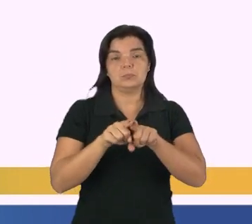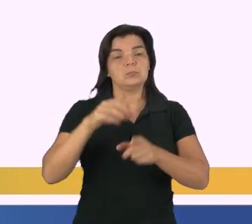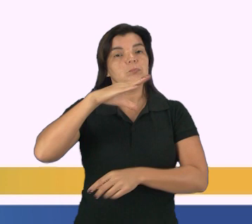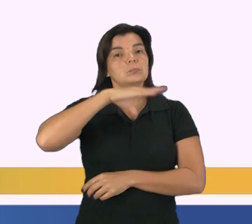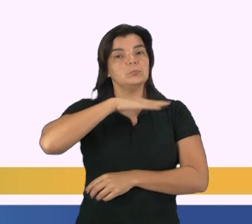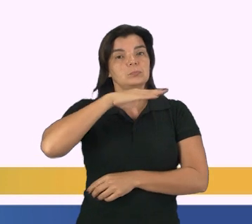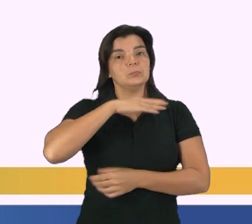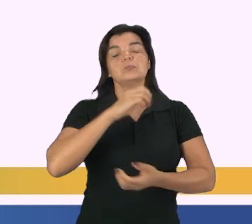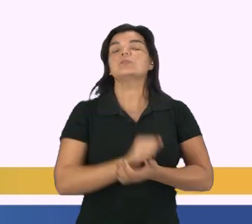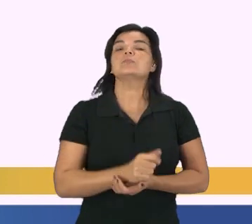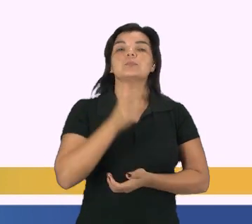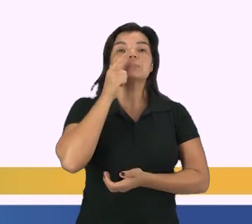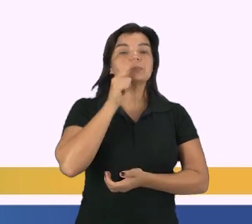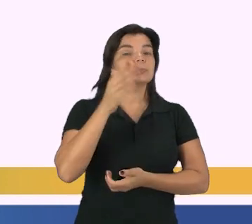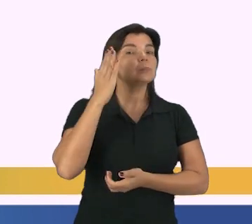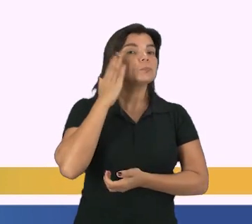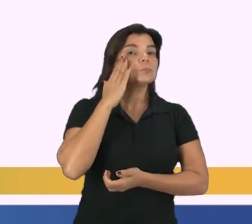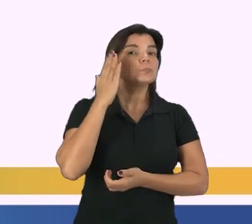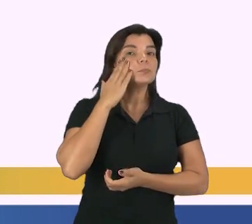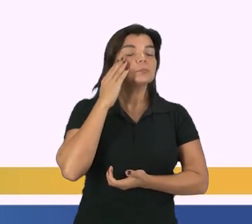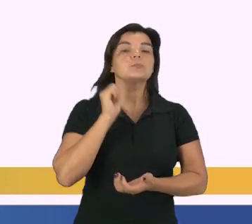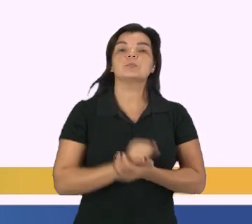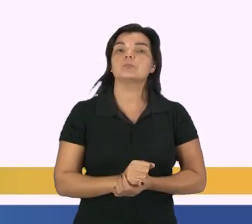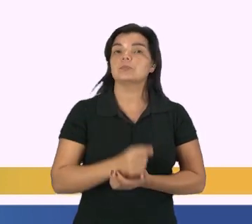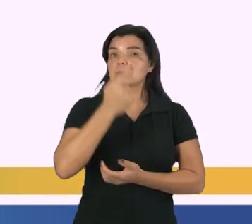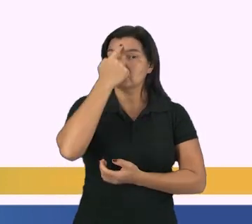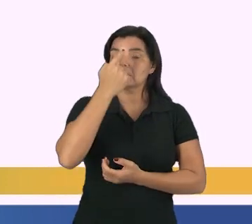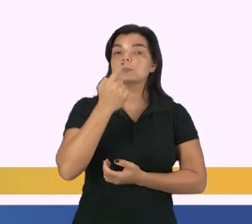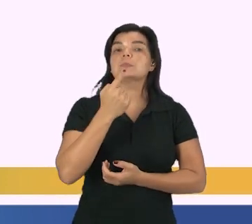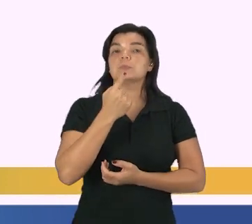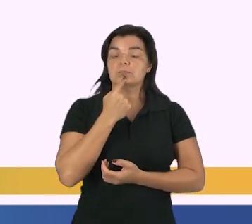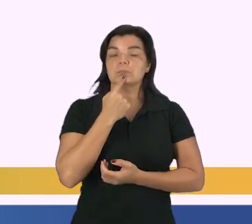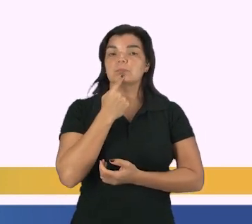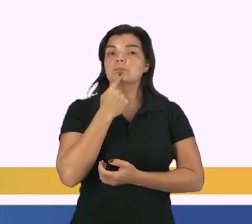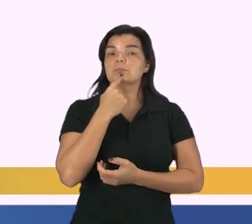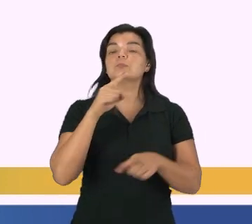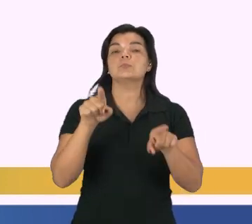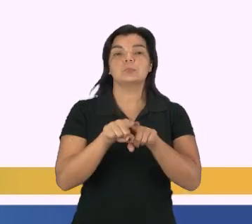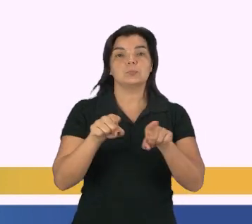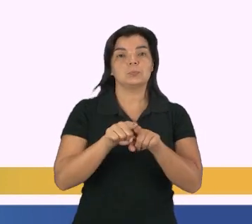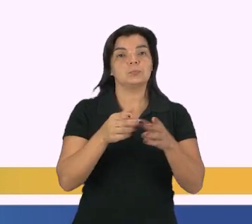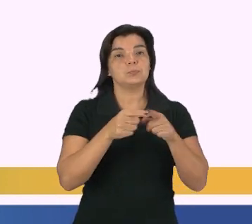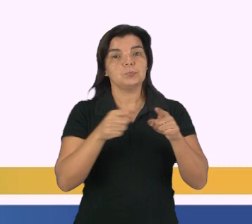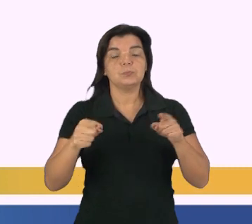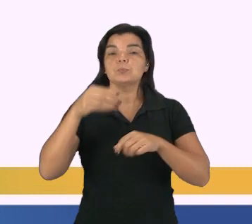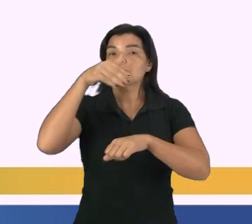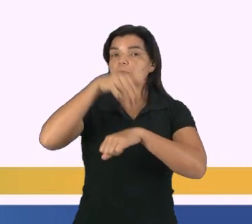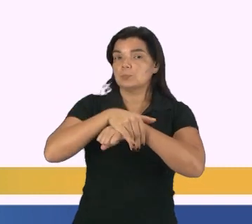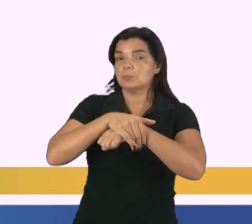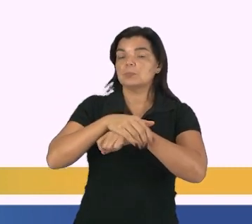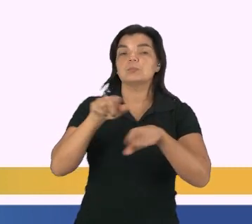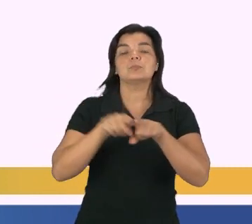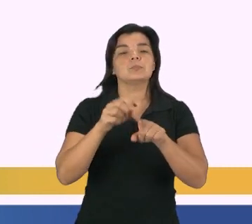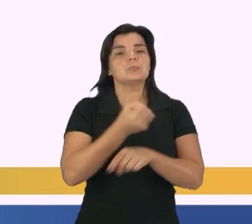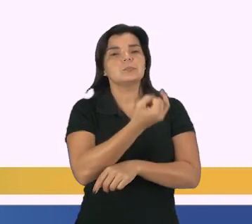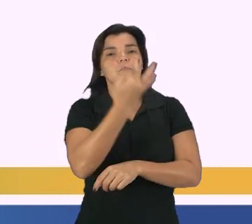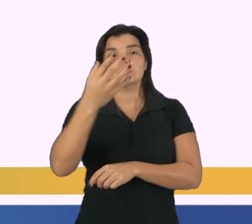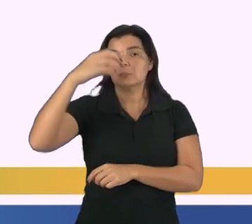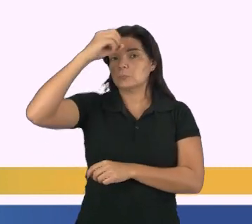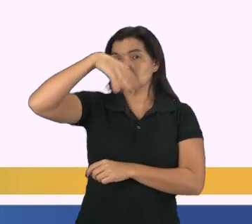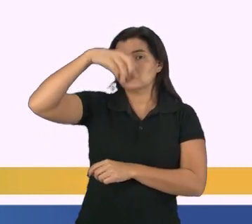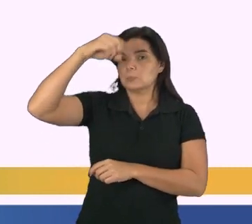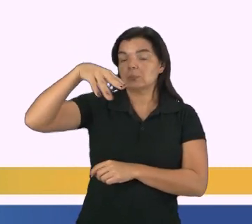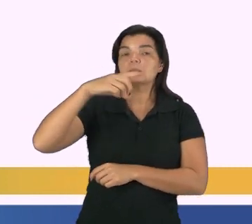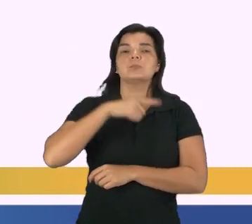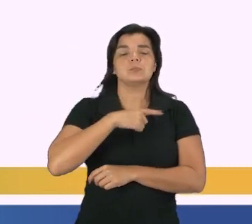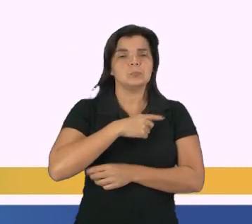cidade. Nós conseguimos entender que essa foto ela foi tirada no período noturno. E olha a quantidade de luzes que